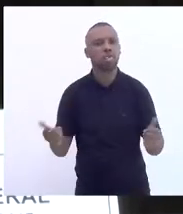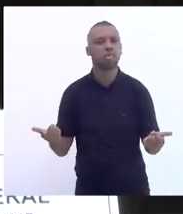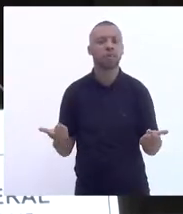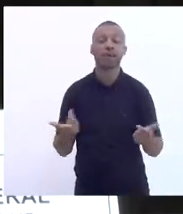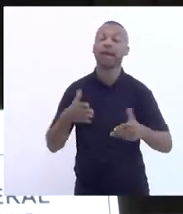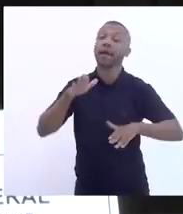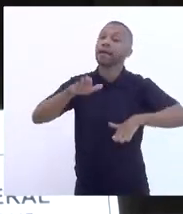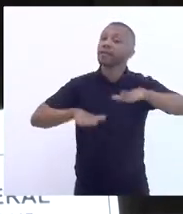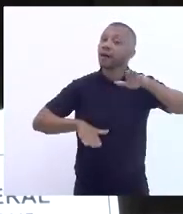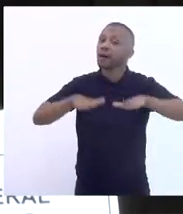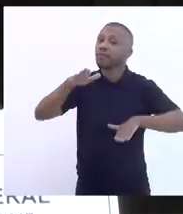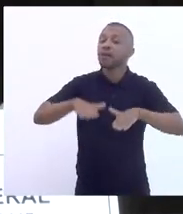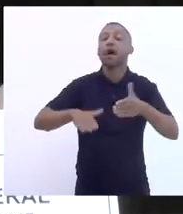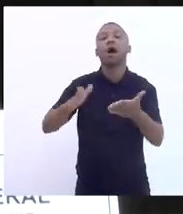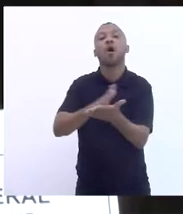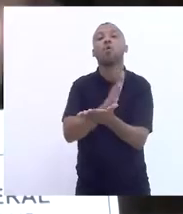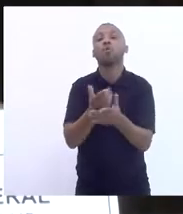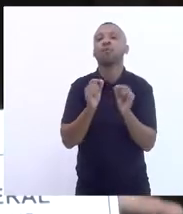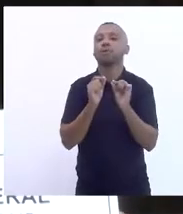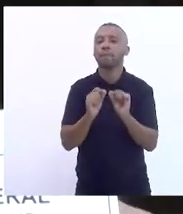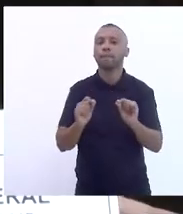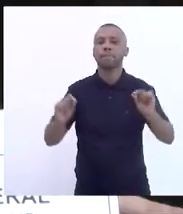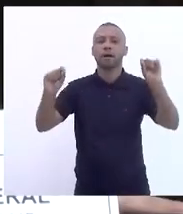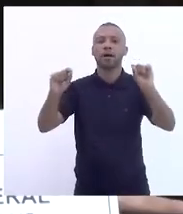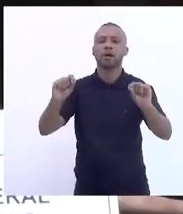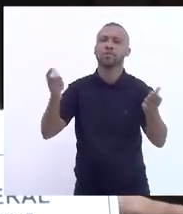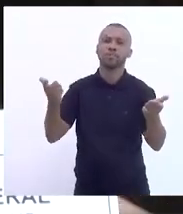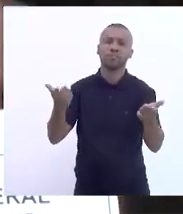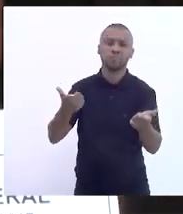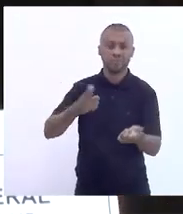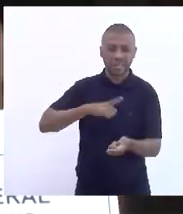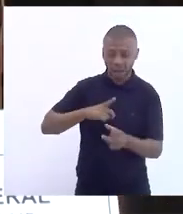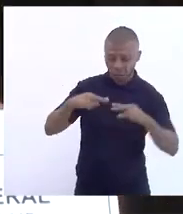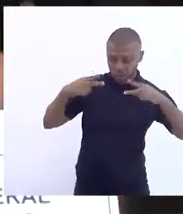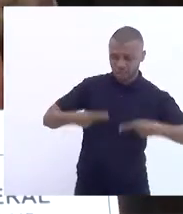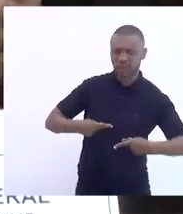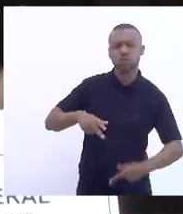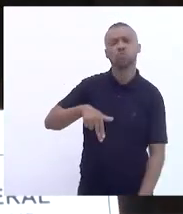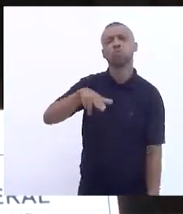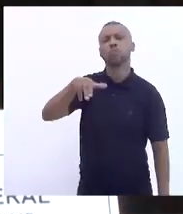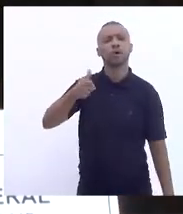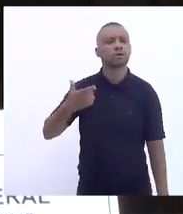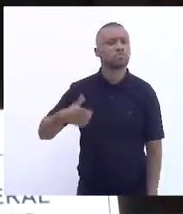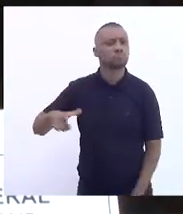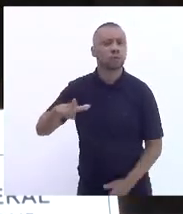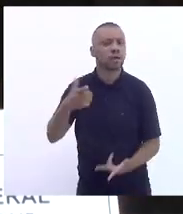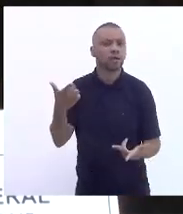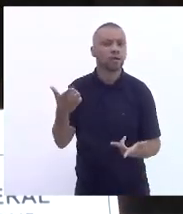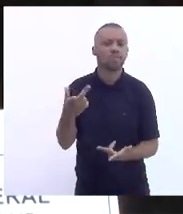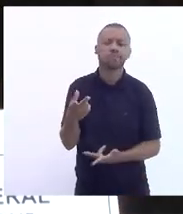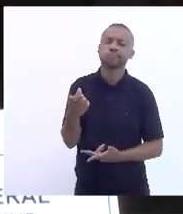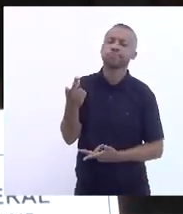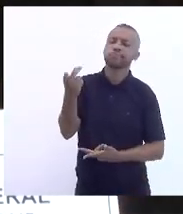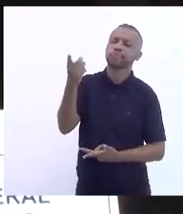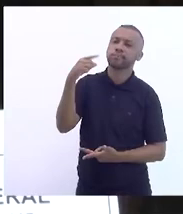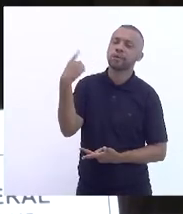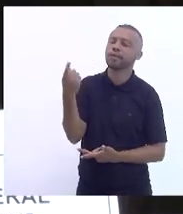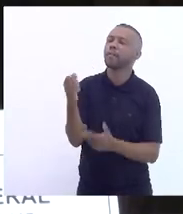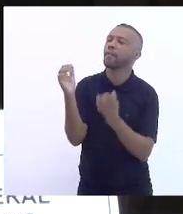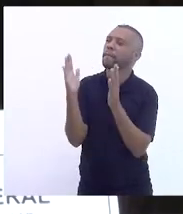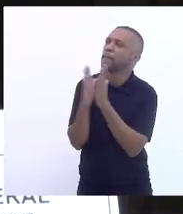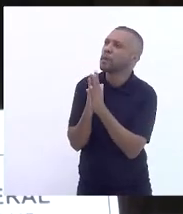talvez alguns setores nunca tenham tido humanidade O que há quanto tempo a gente tá chorando